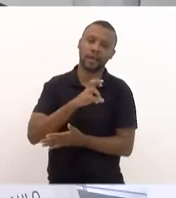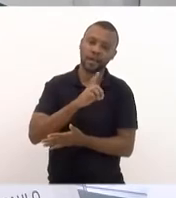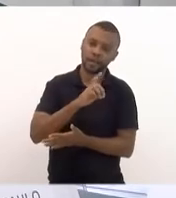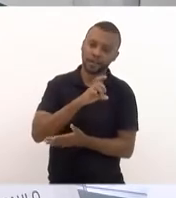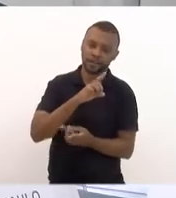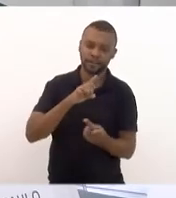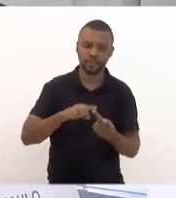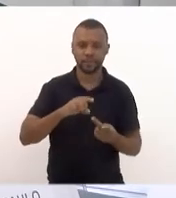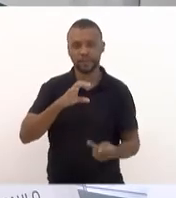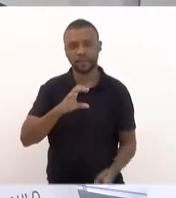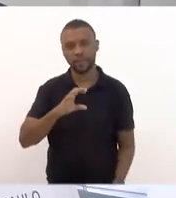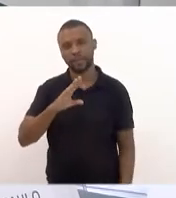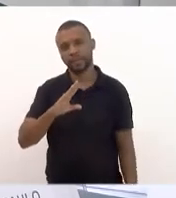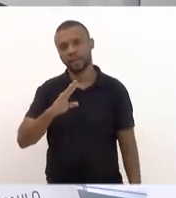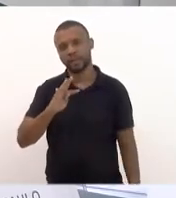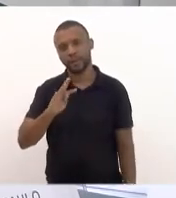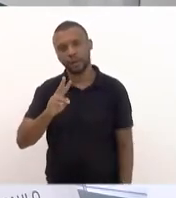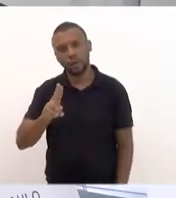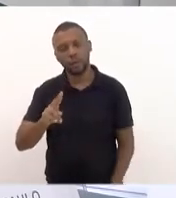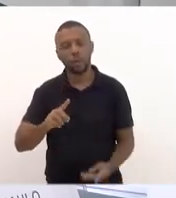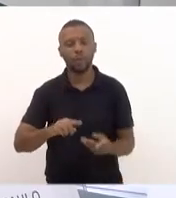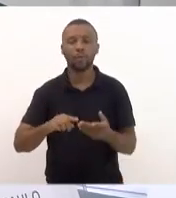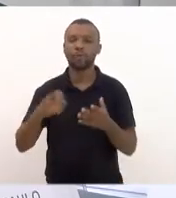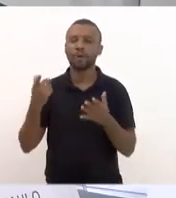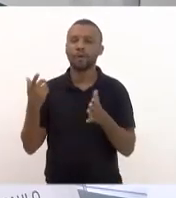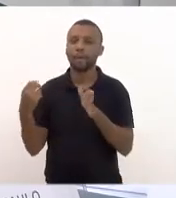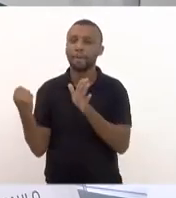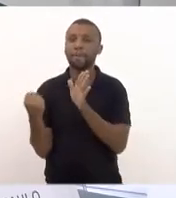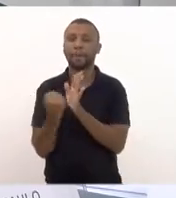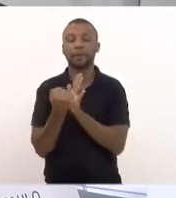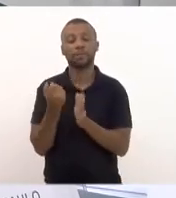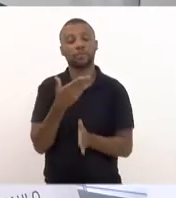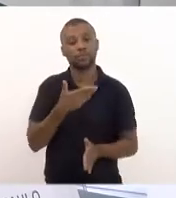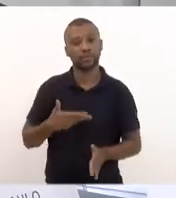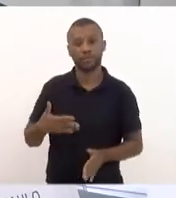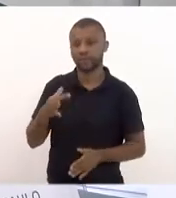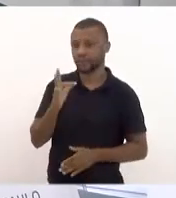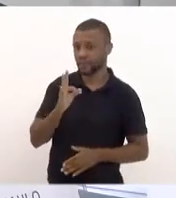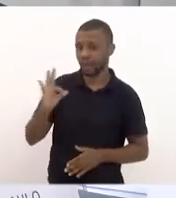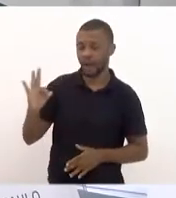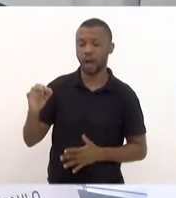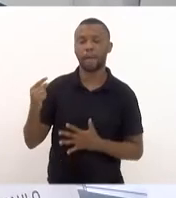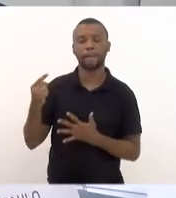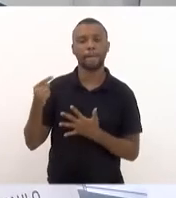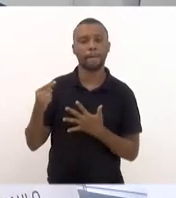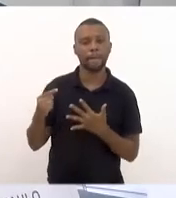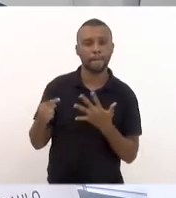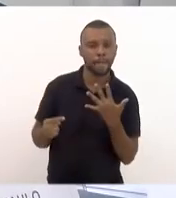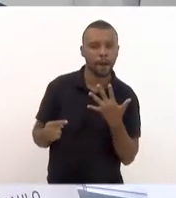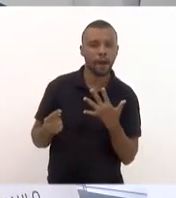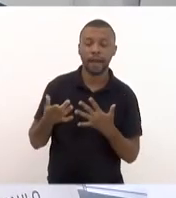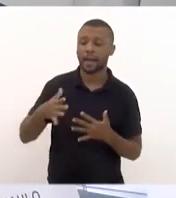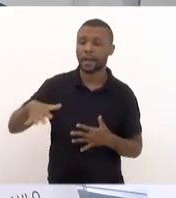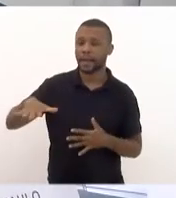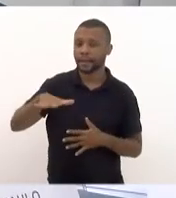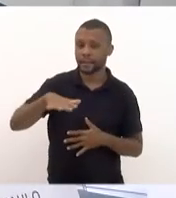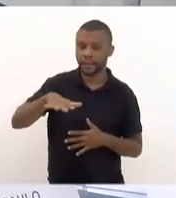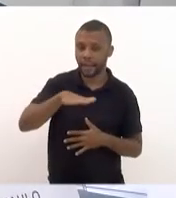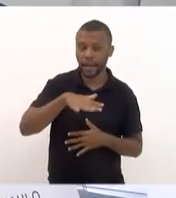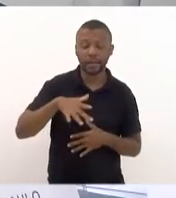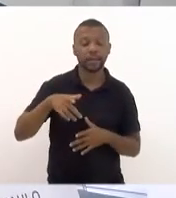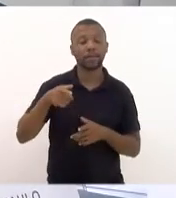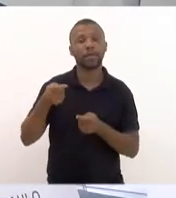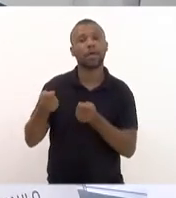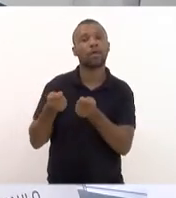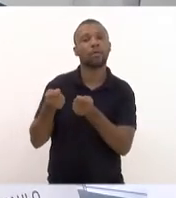CBTU, foi para o patrimônio da União, etc., etc., e muitas dessas áreas estão sob o controle